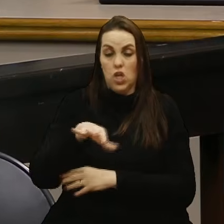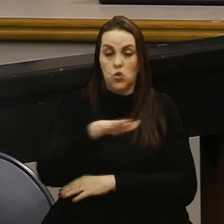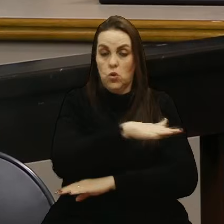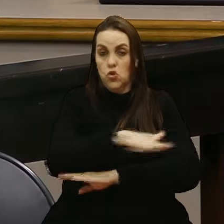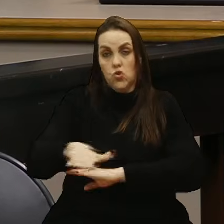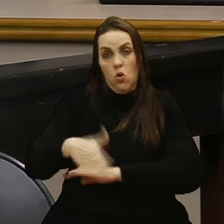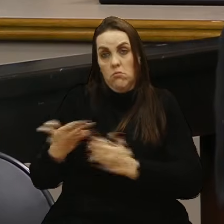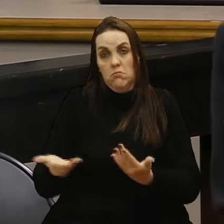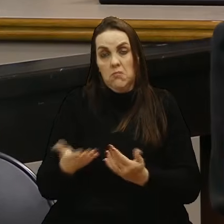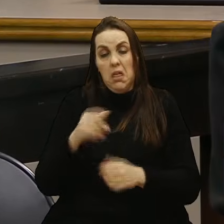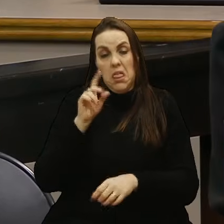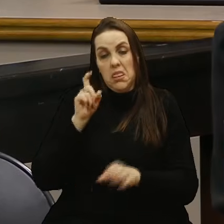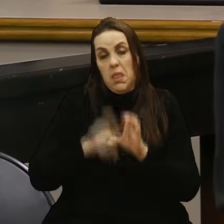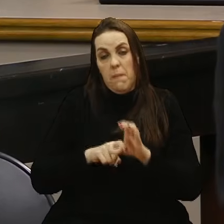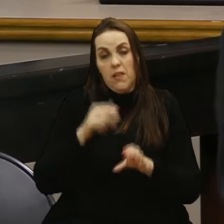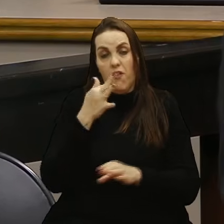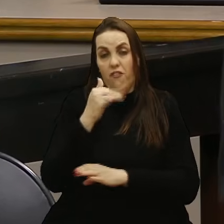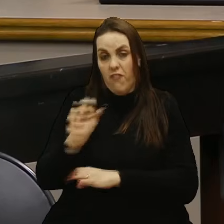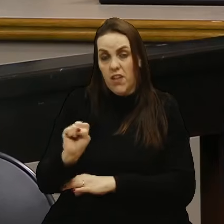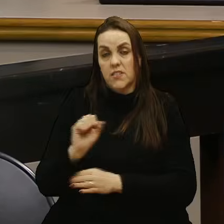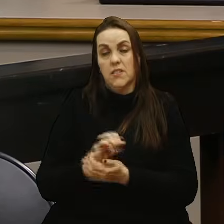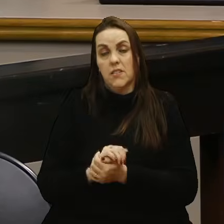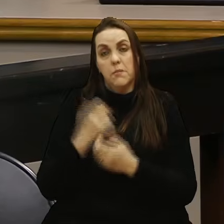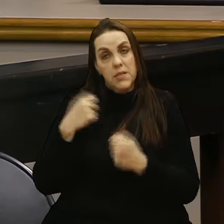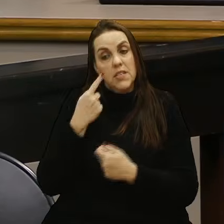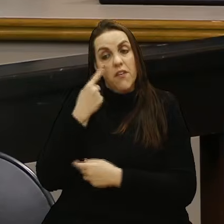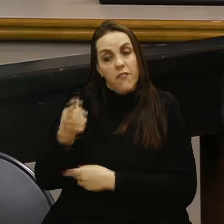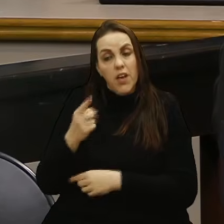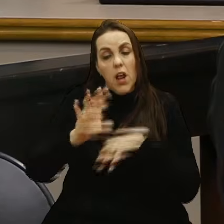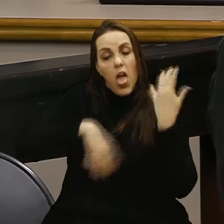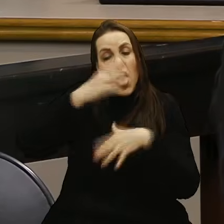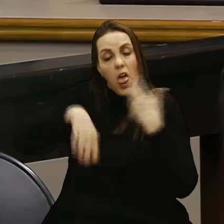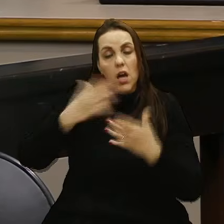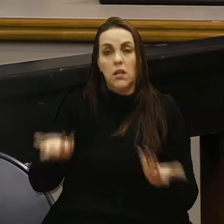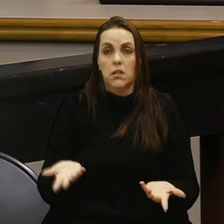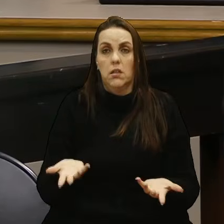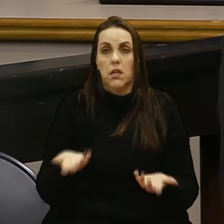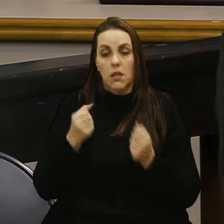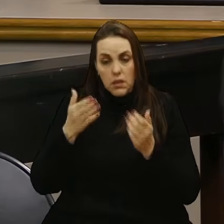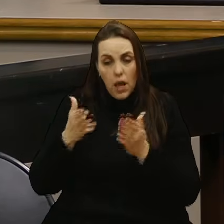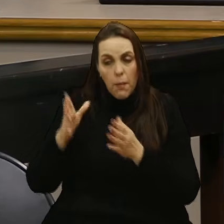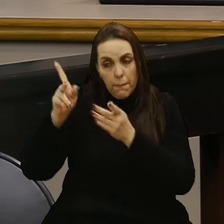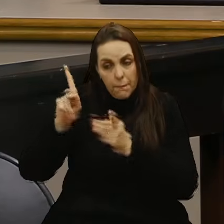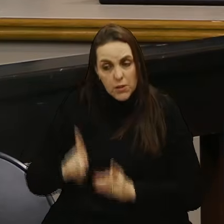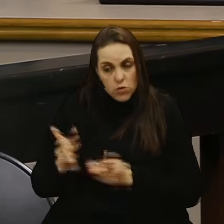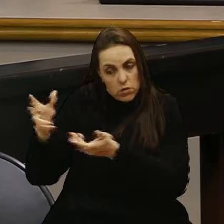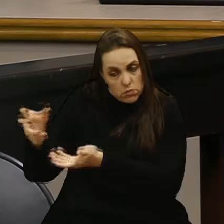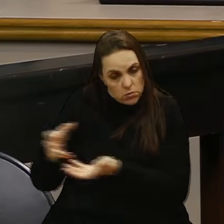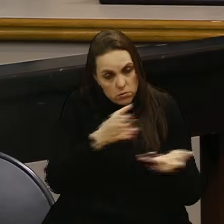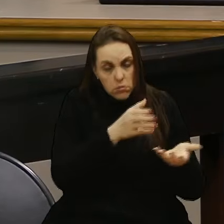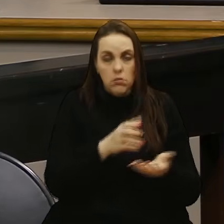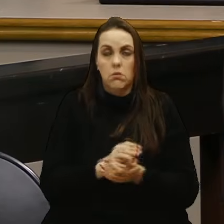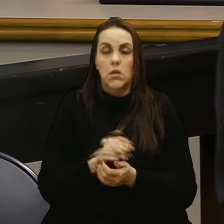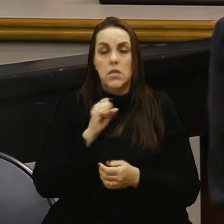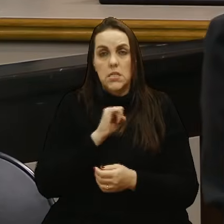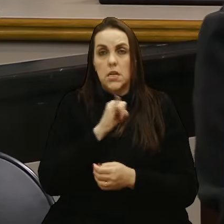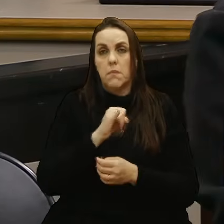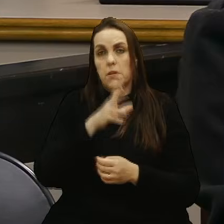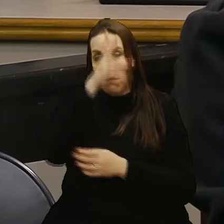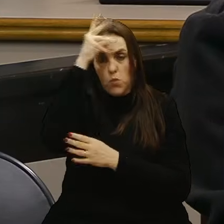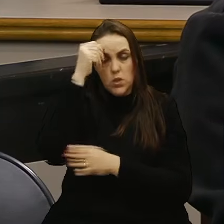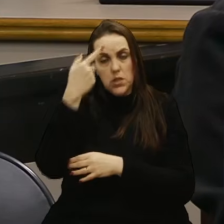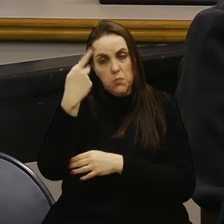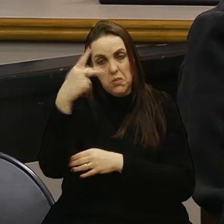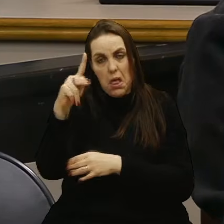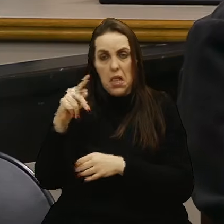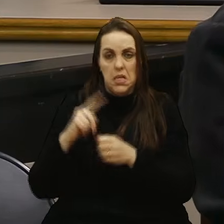dependeria da FAS, da Fundação de Assistência Social, para ver quem é que está revirando o lixo ali, dar um destino para essa pessoa, se é um albergue, se é encaminhar para o município de volta, onde